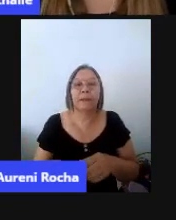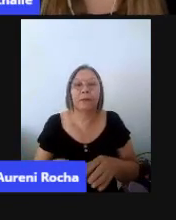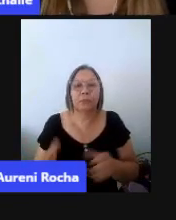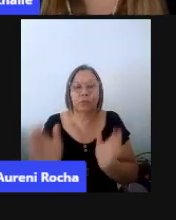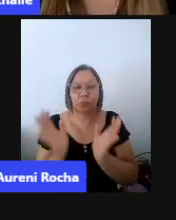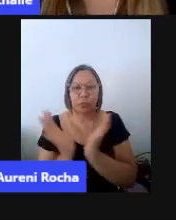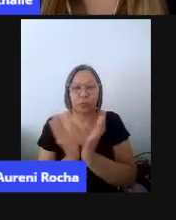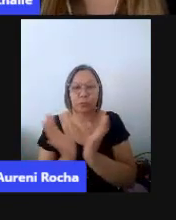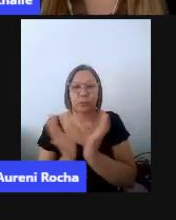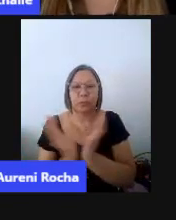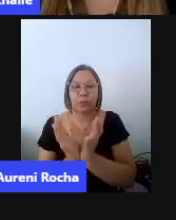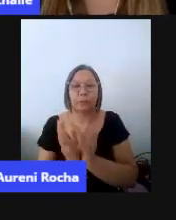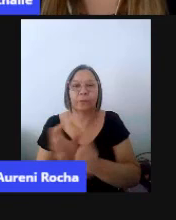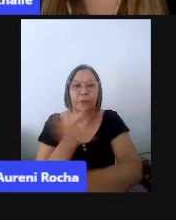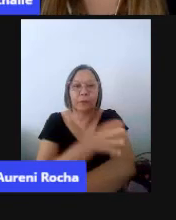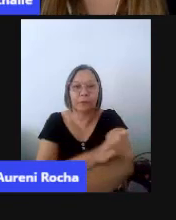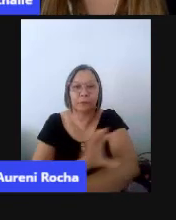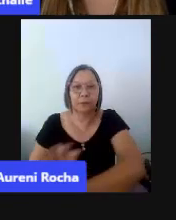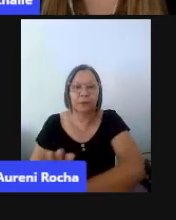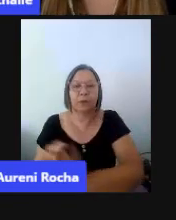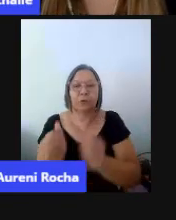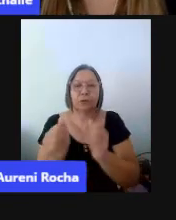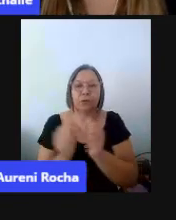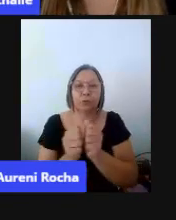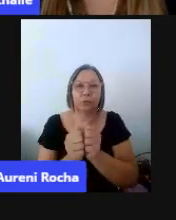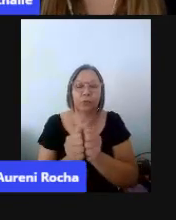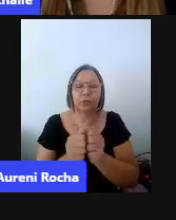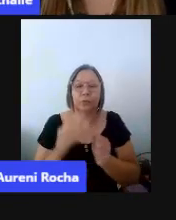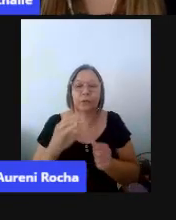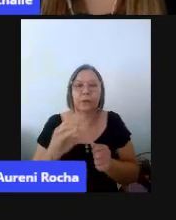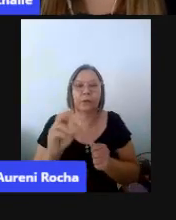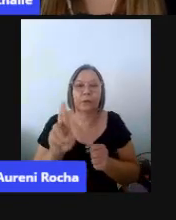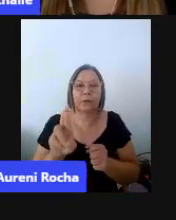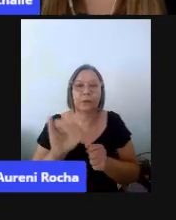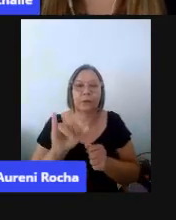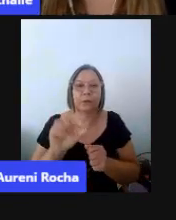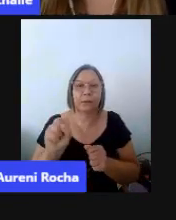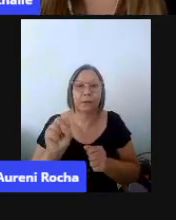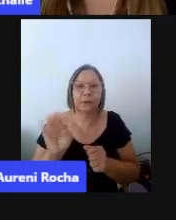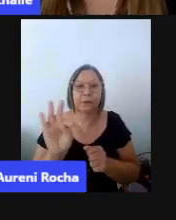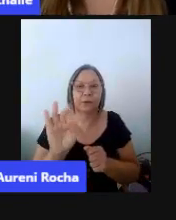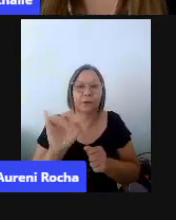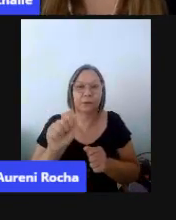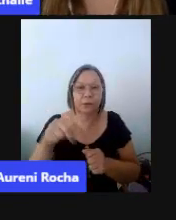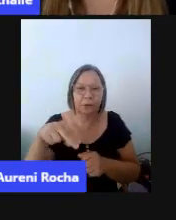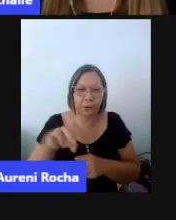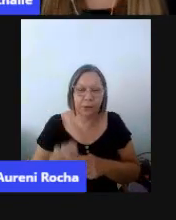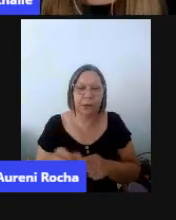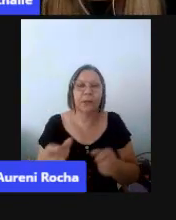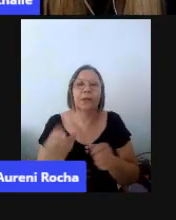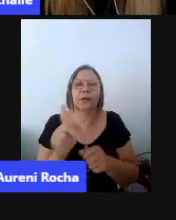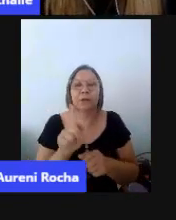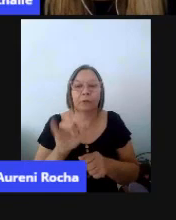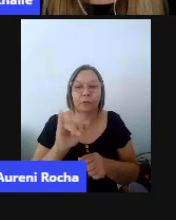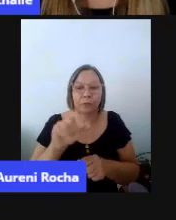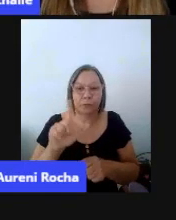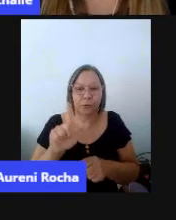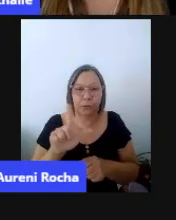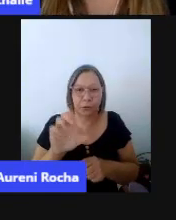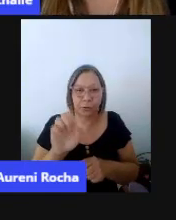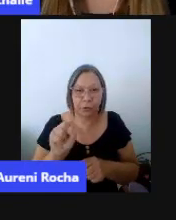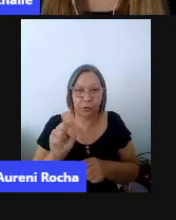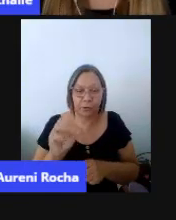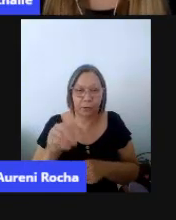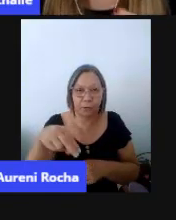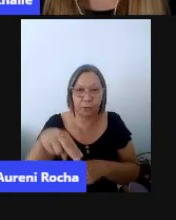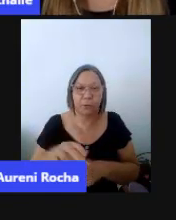juntamente com a Cristiane, o Gilson, a Leila, a Rejane e a Silmara. Mas, antes de